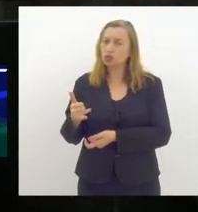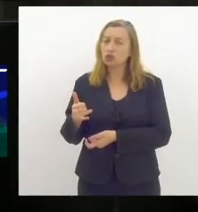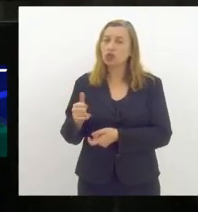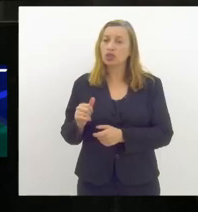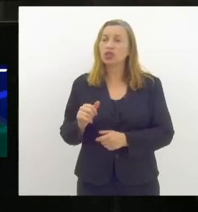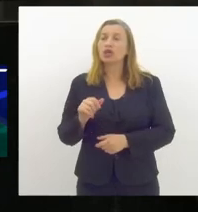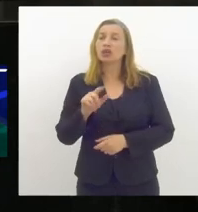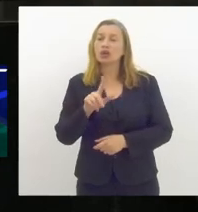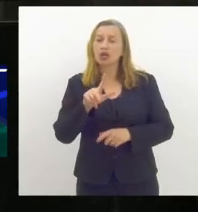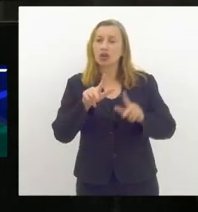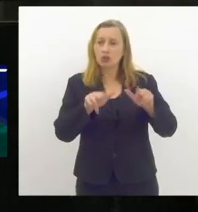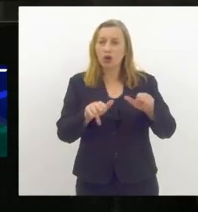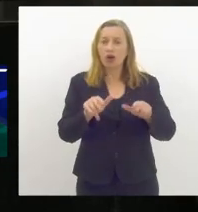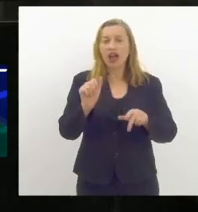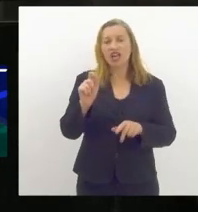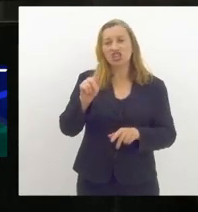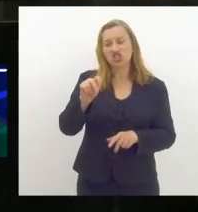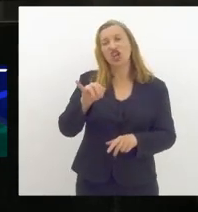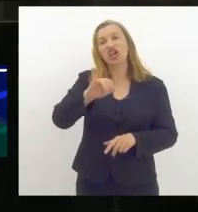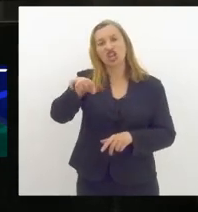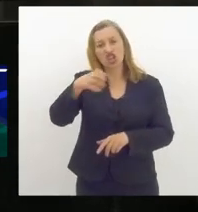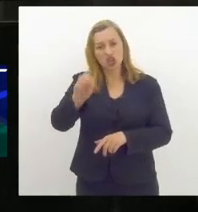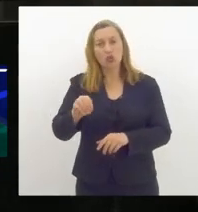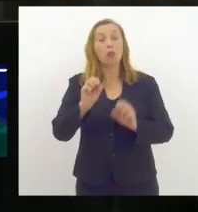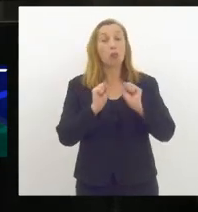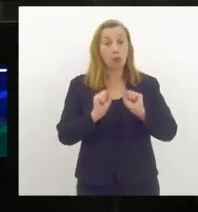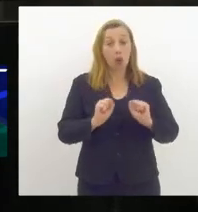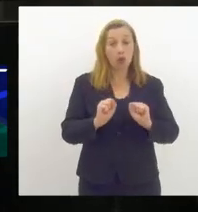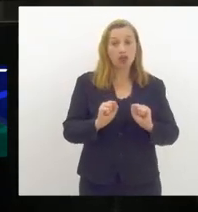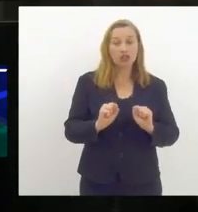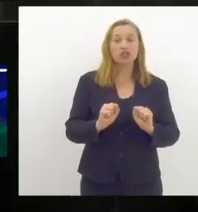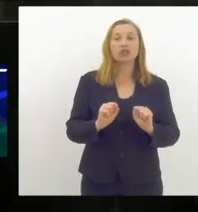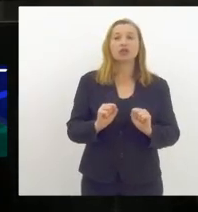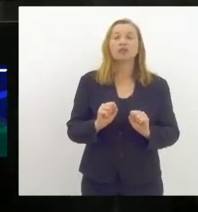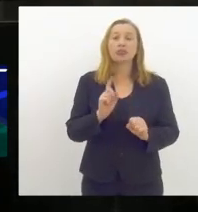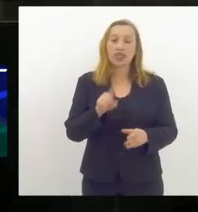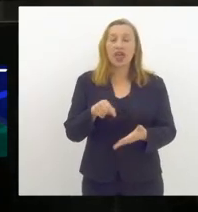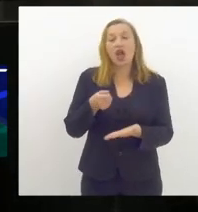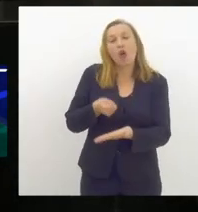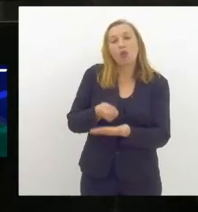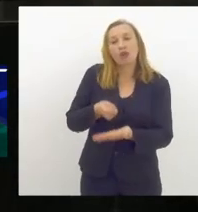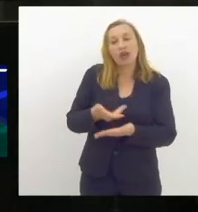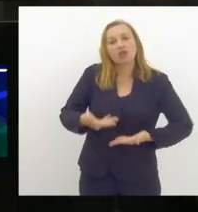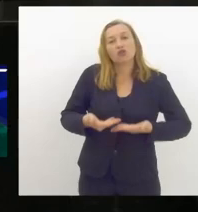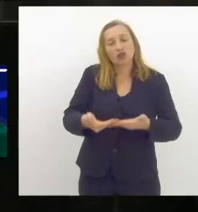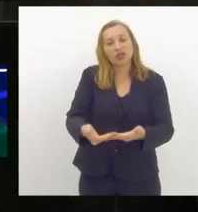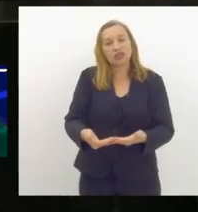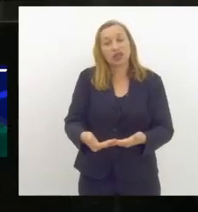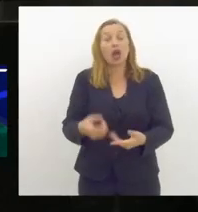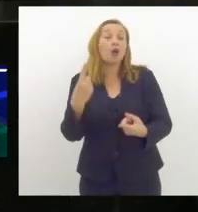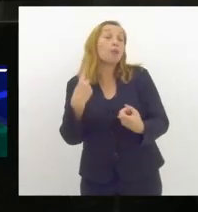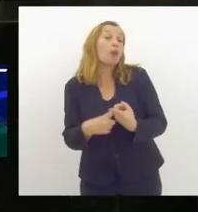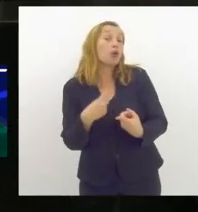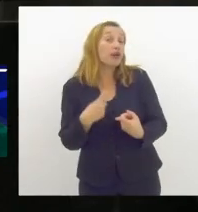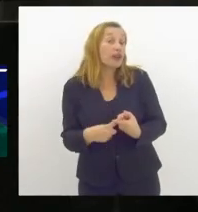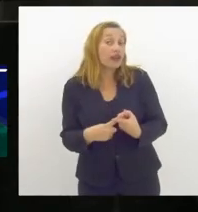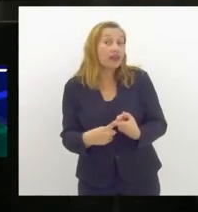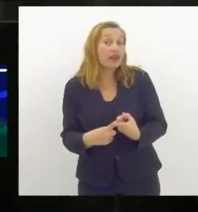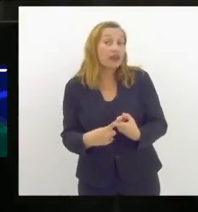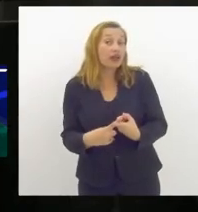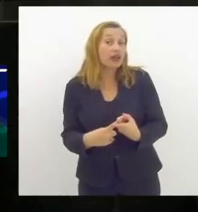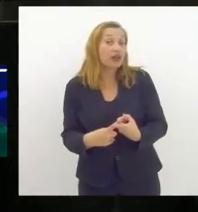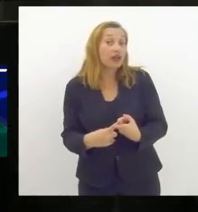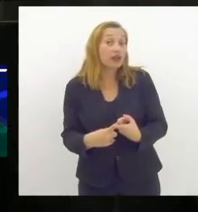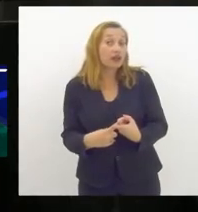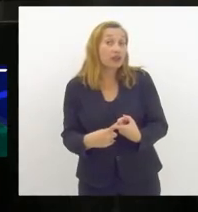age errinho pode deve e é obrigado a fornecer até porque